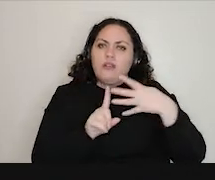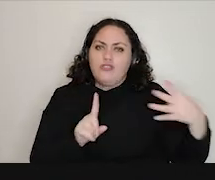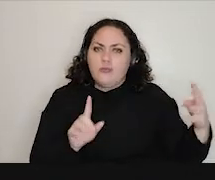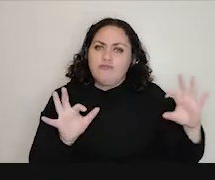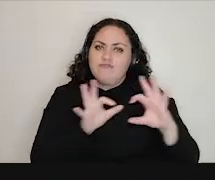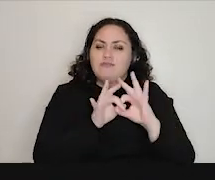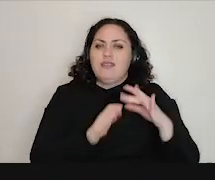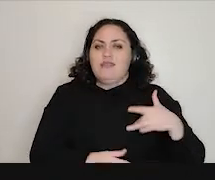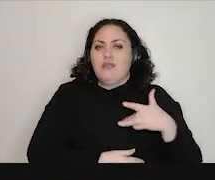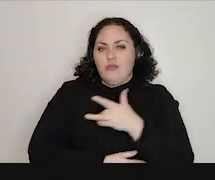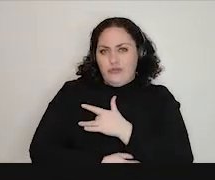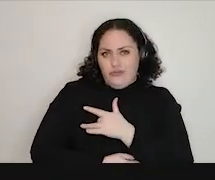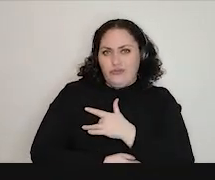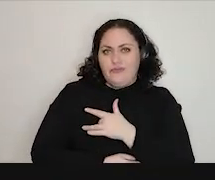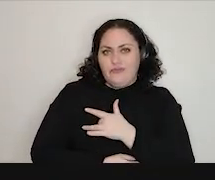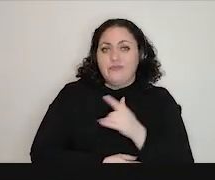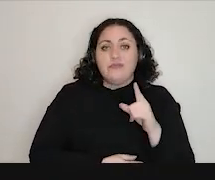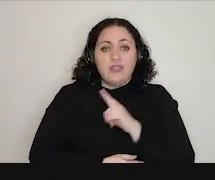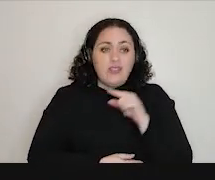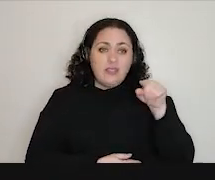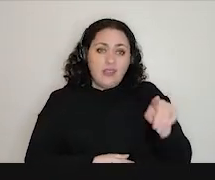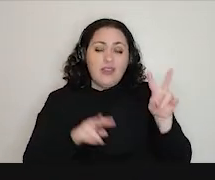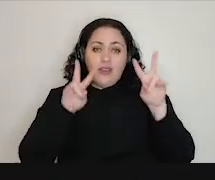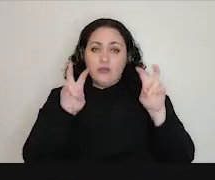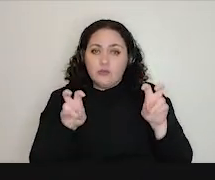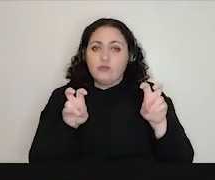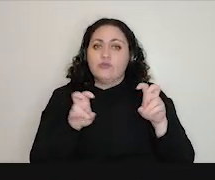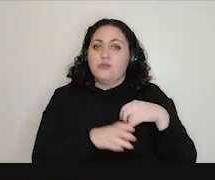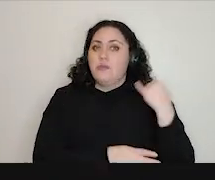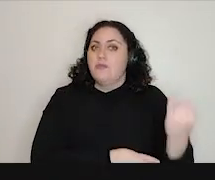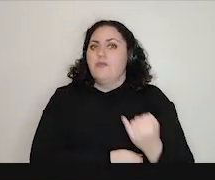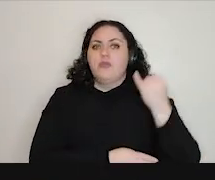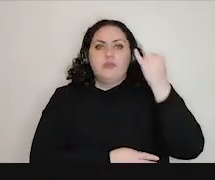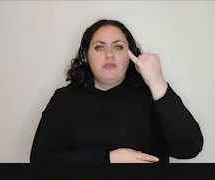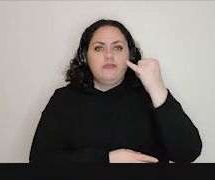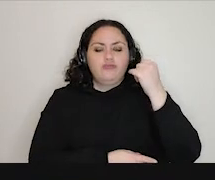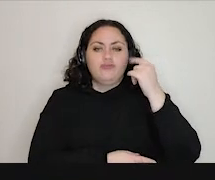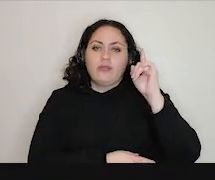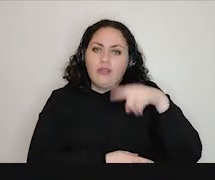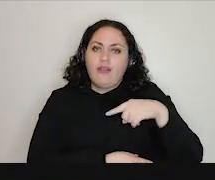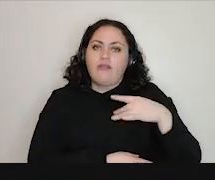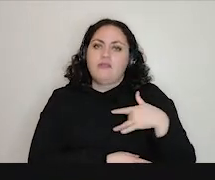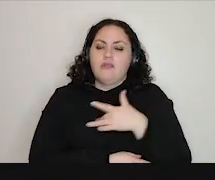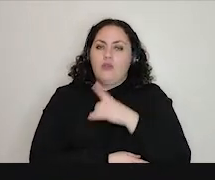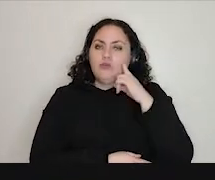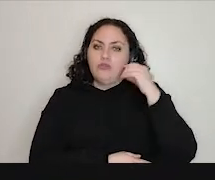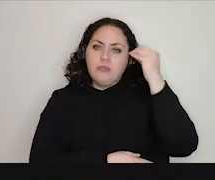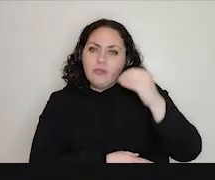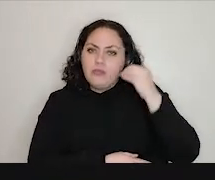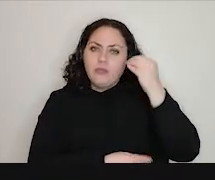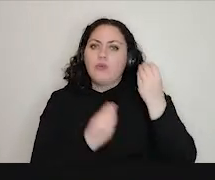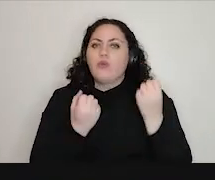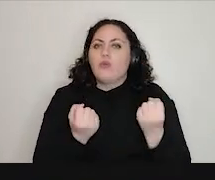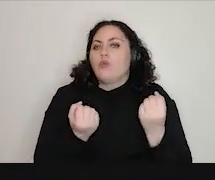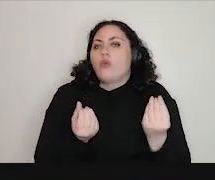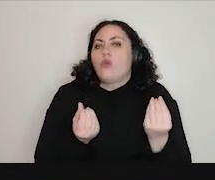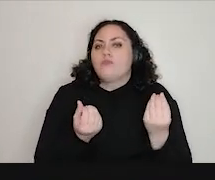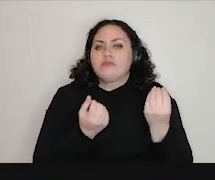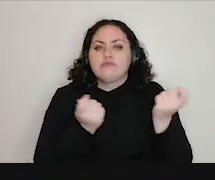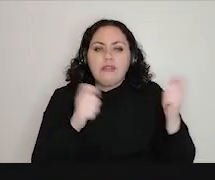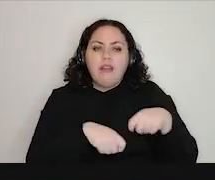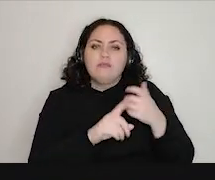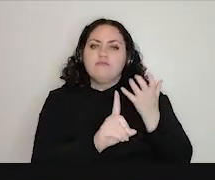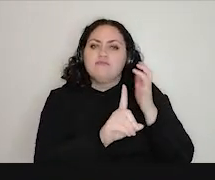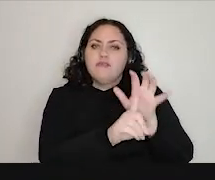mais tendo em vista uma questão que é tão cara como é a saúde mental, como são as contribuições, como são